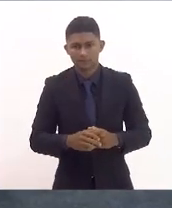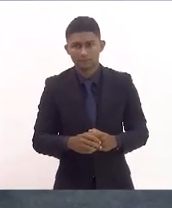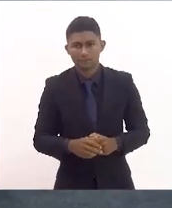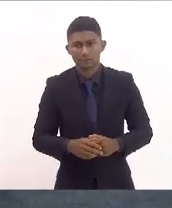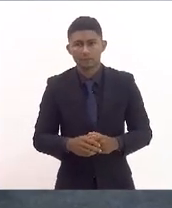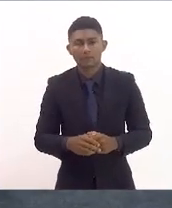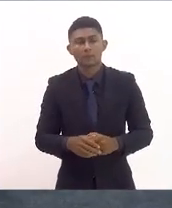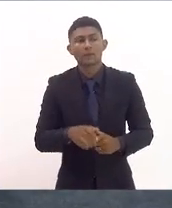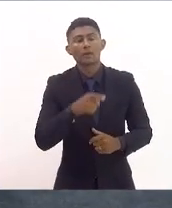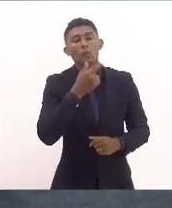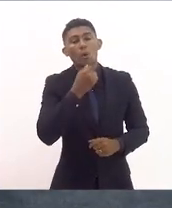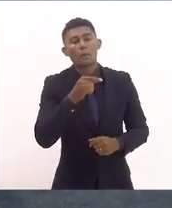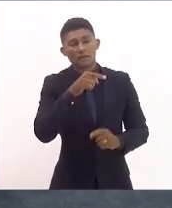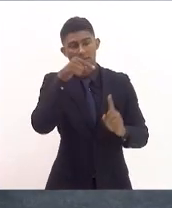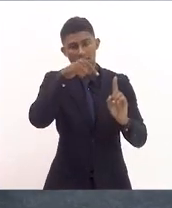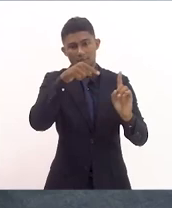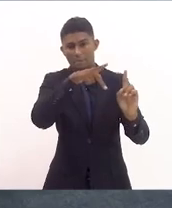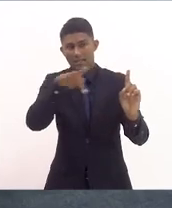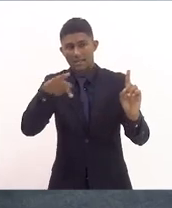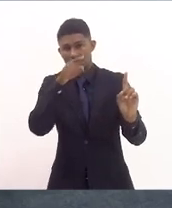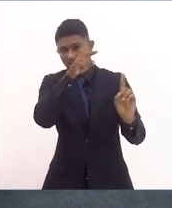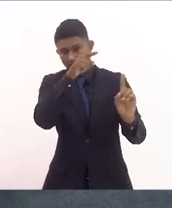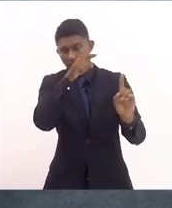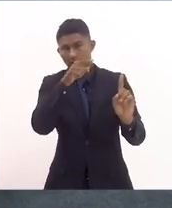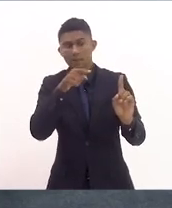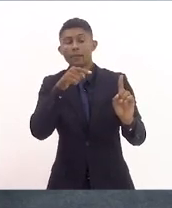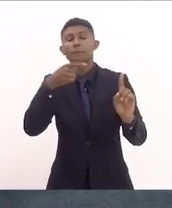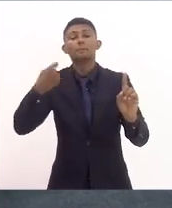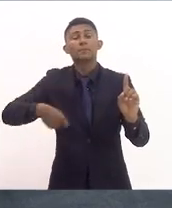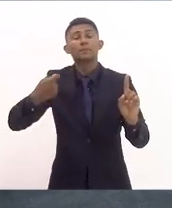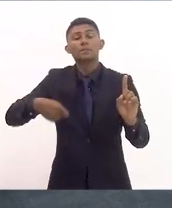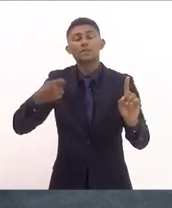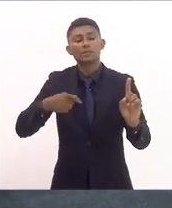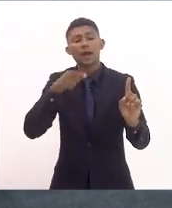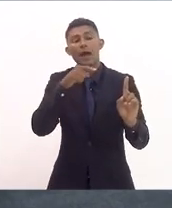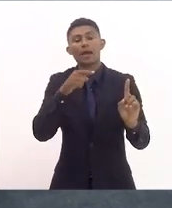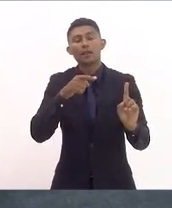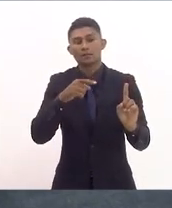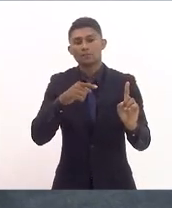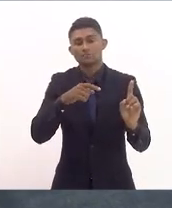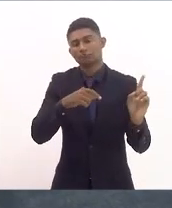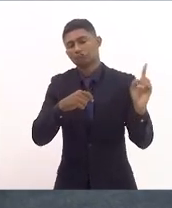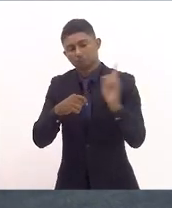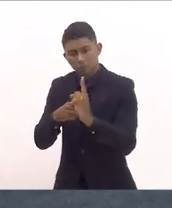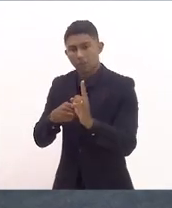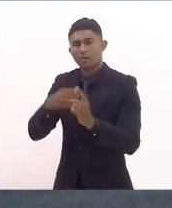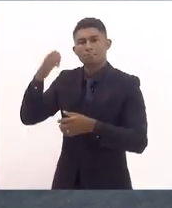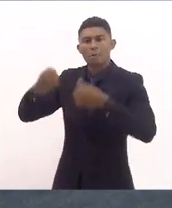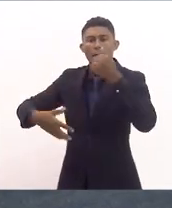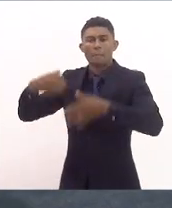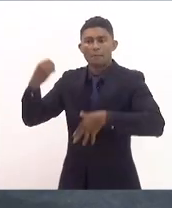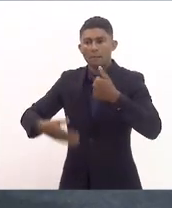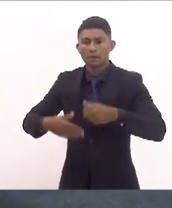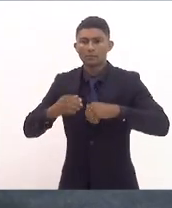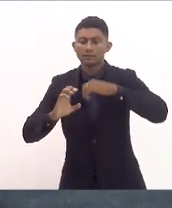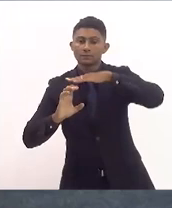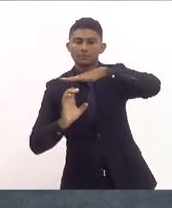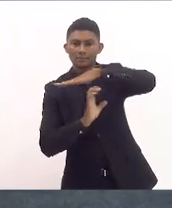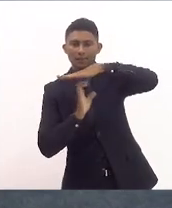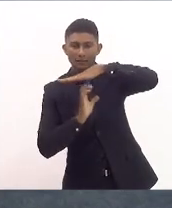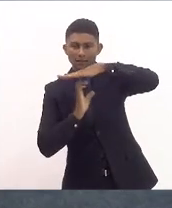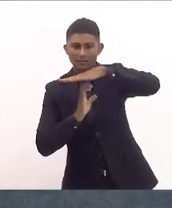ele preste contas em relação a empresa é a empresa que